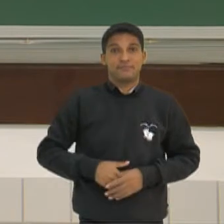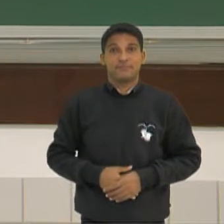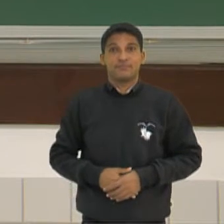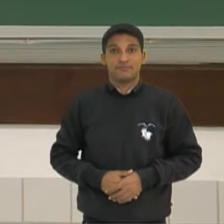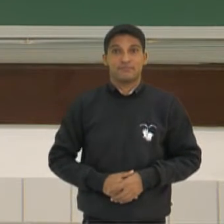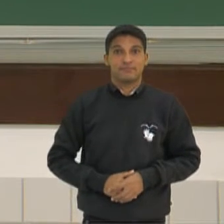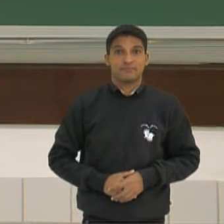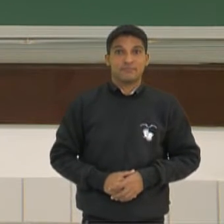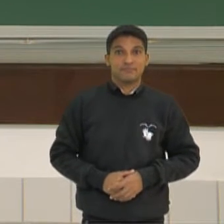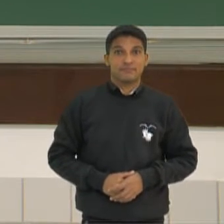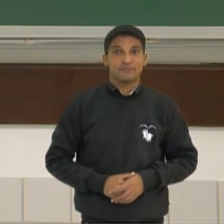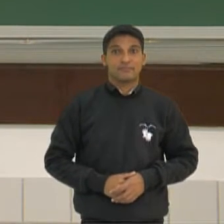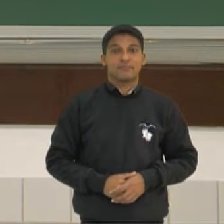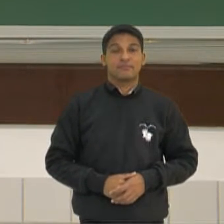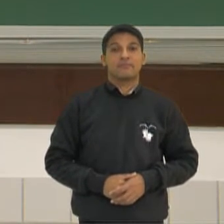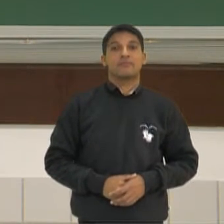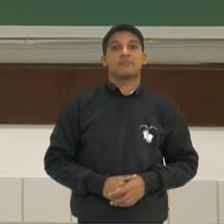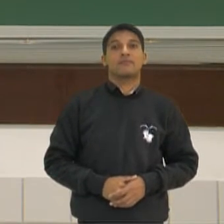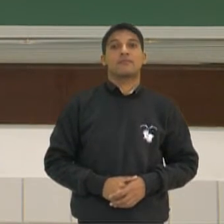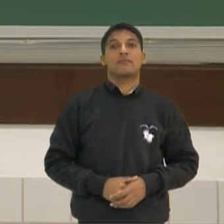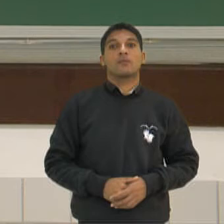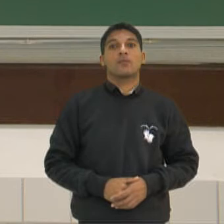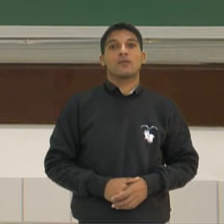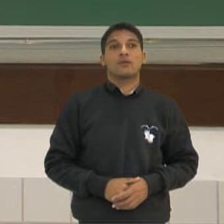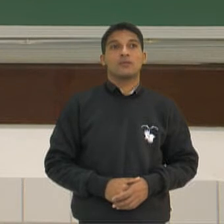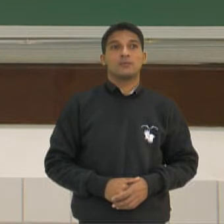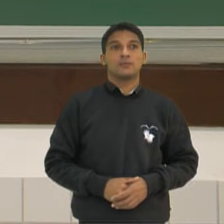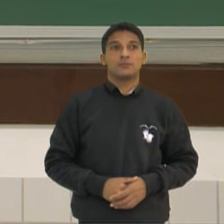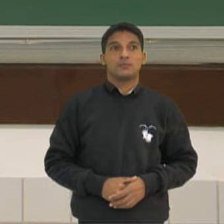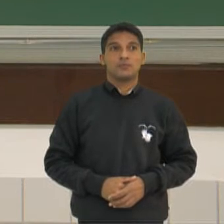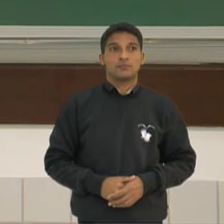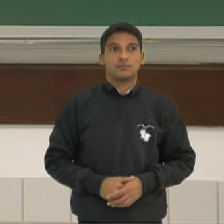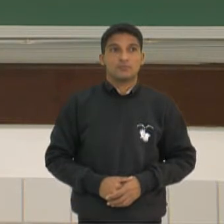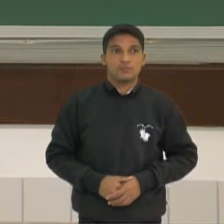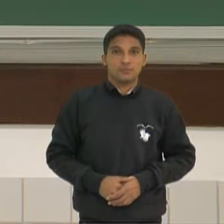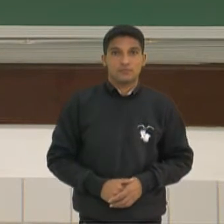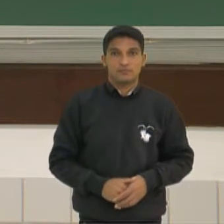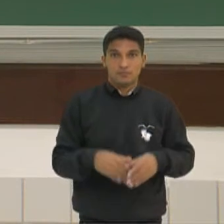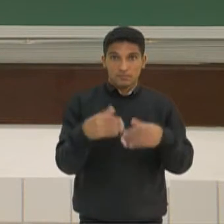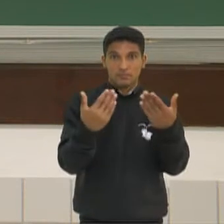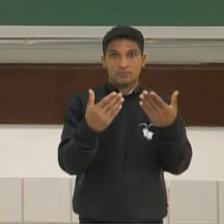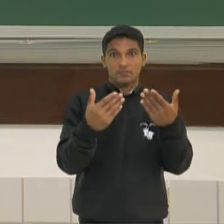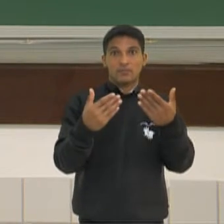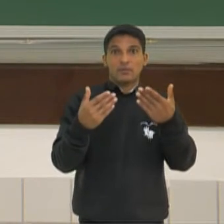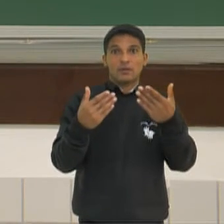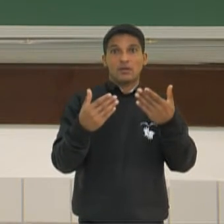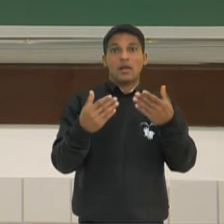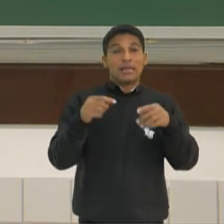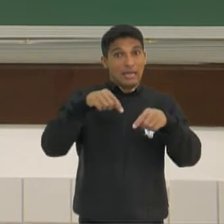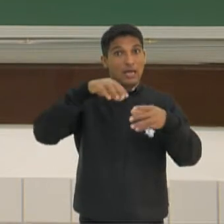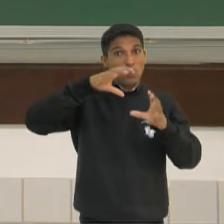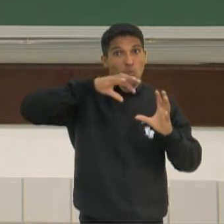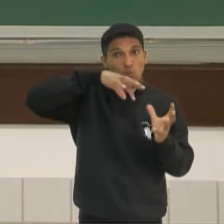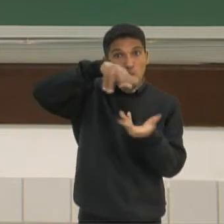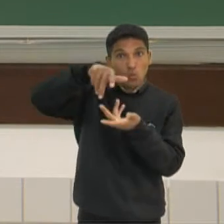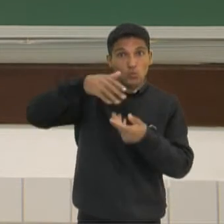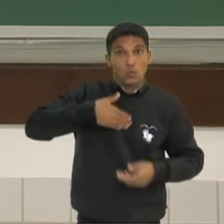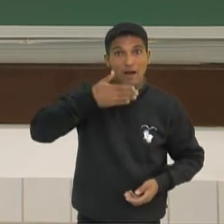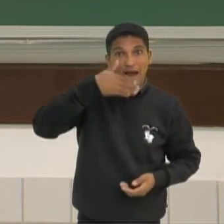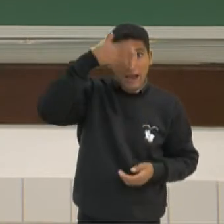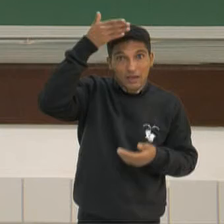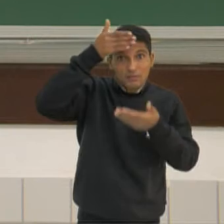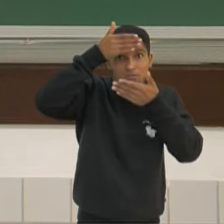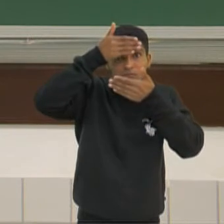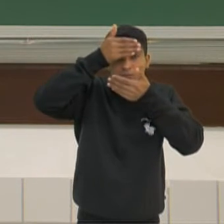eles financiavam, eles ajudavam ao desenvolvimento dessas ciências dentro desse mundo árabe muçulmano.